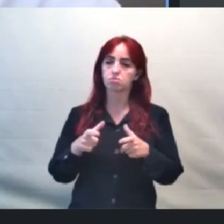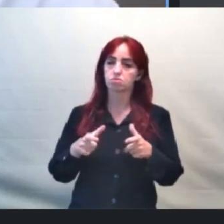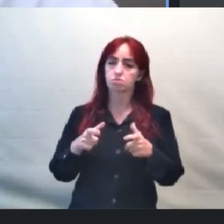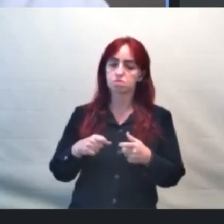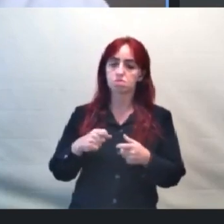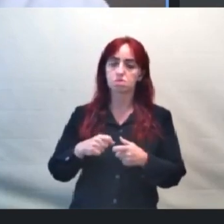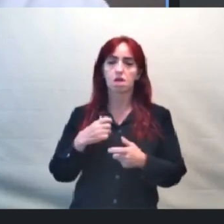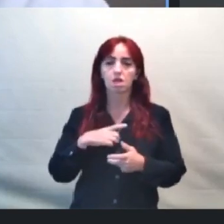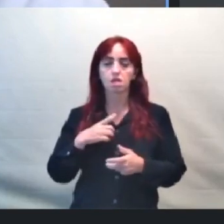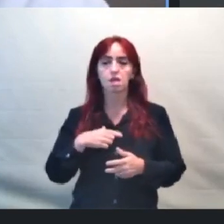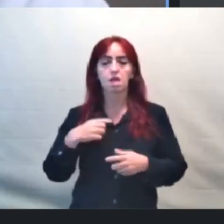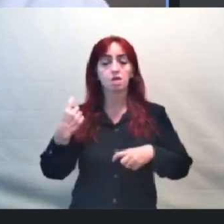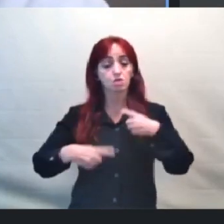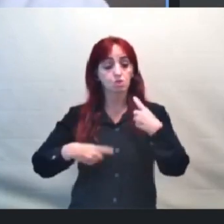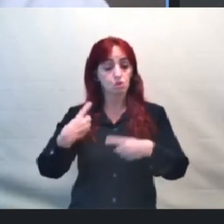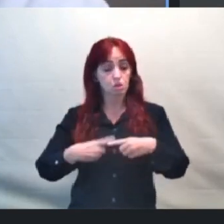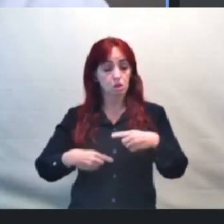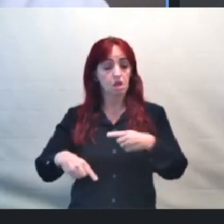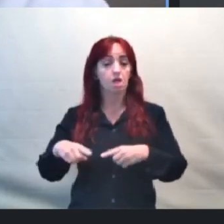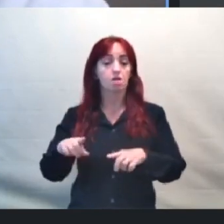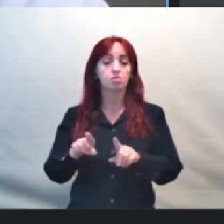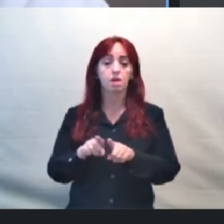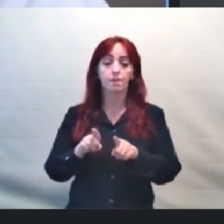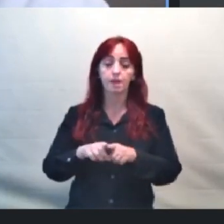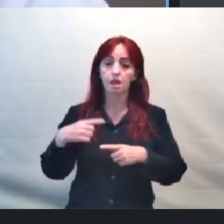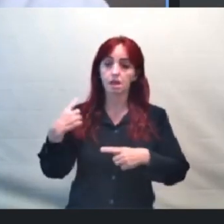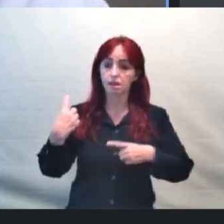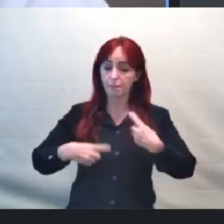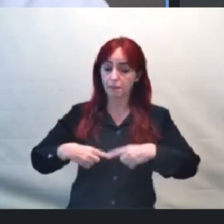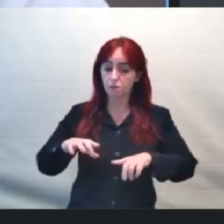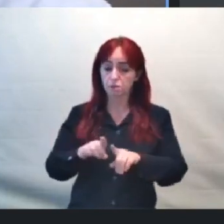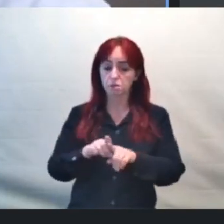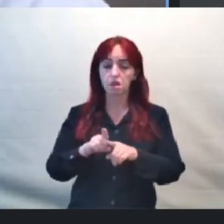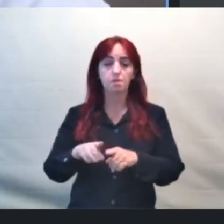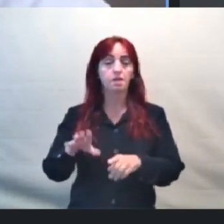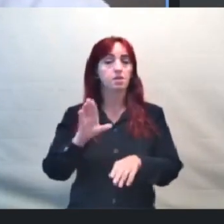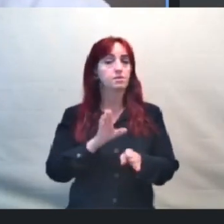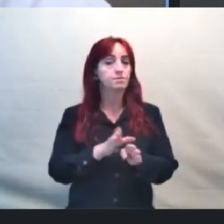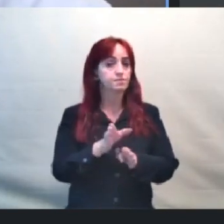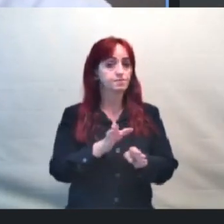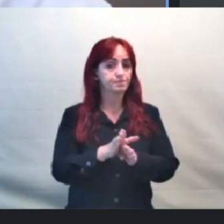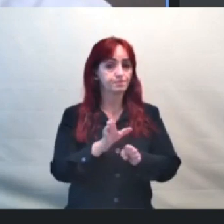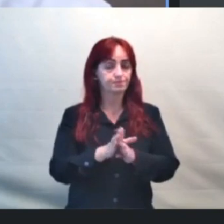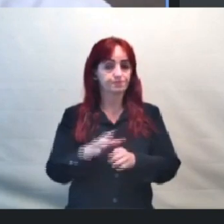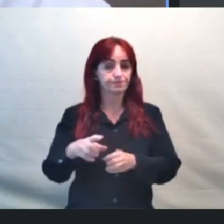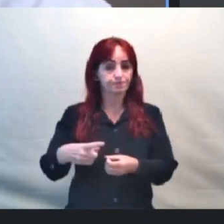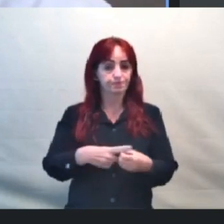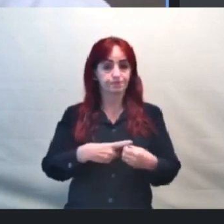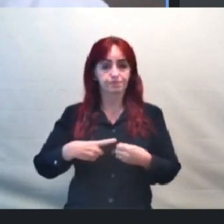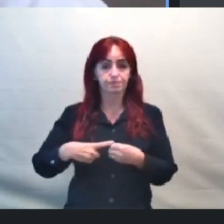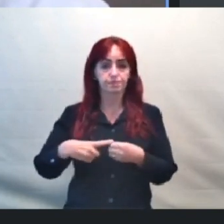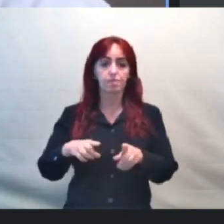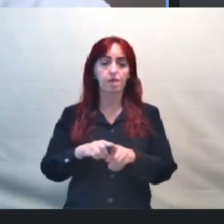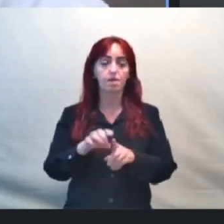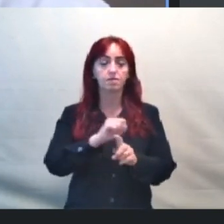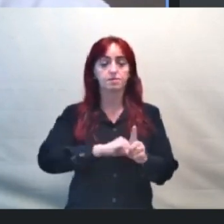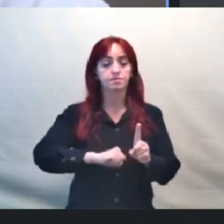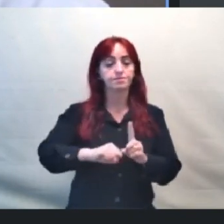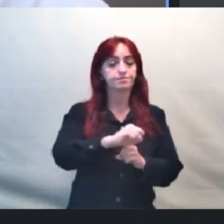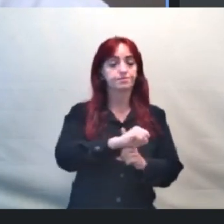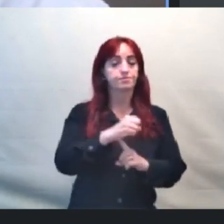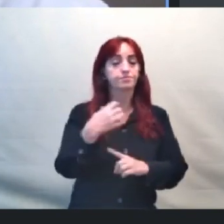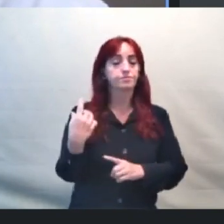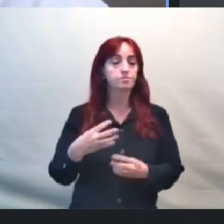debatido, inclusive na instância de controle social, né, no Conselho Municipal de Assistência Social, no sentido da gente aprimorar